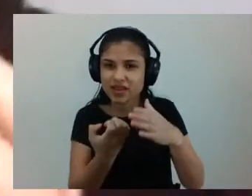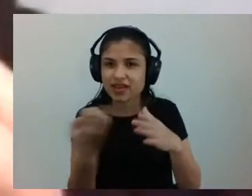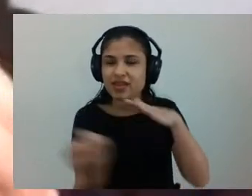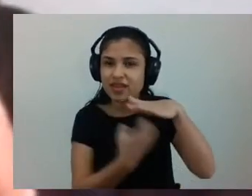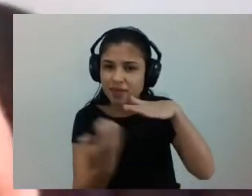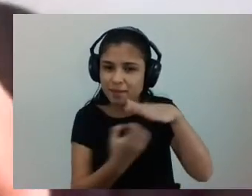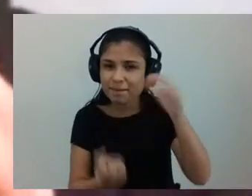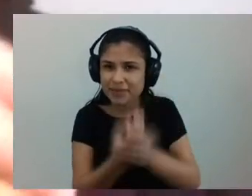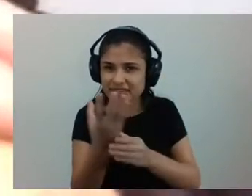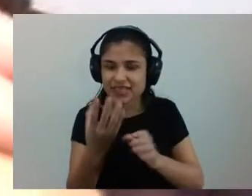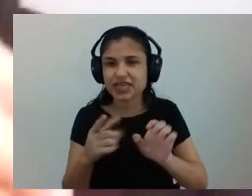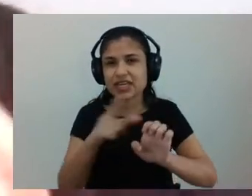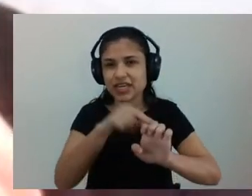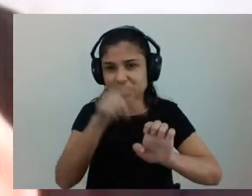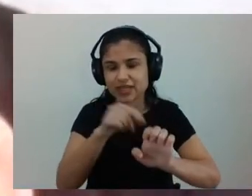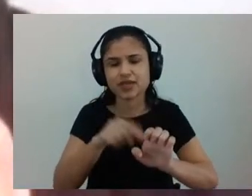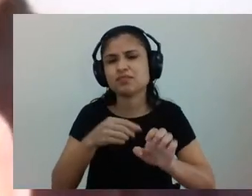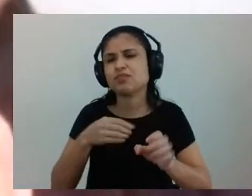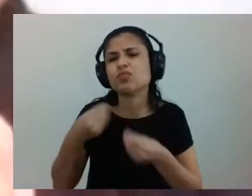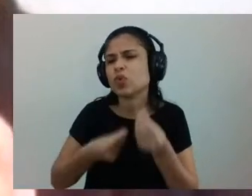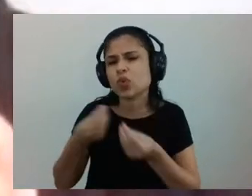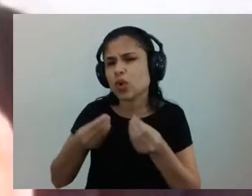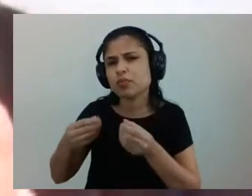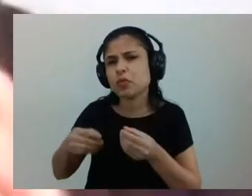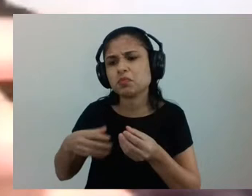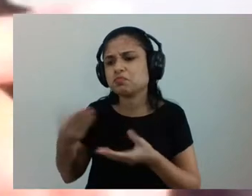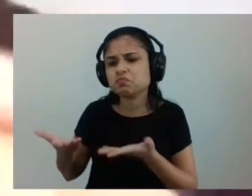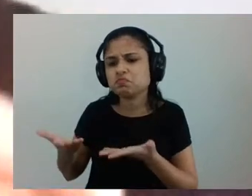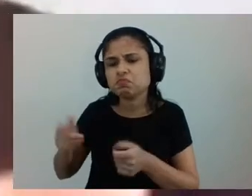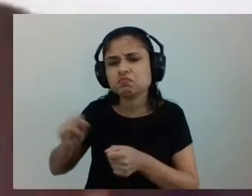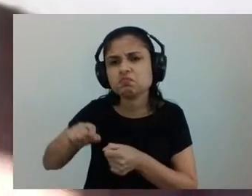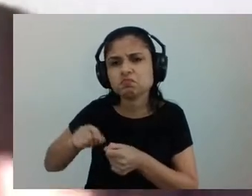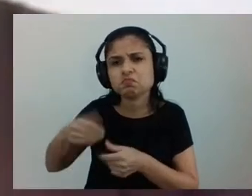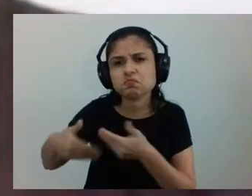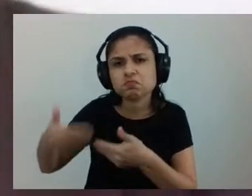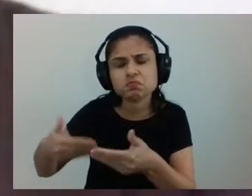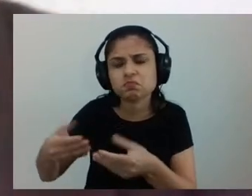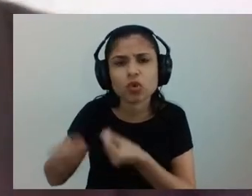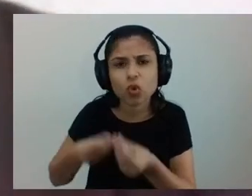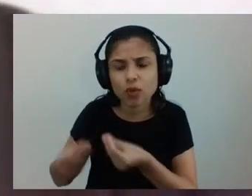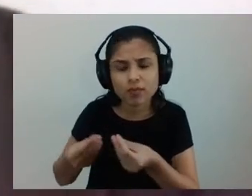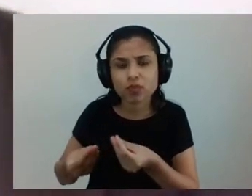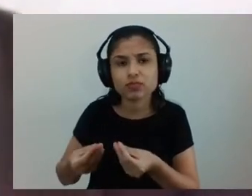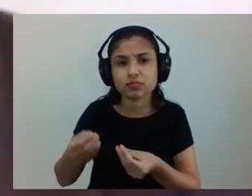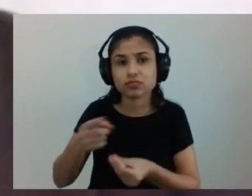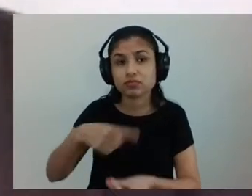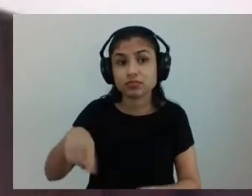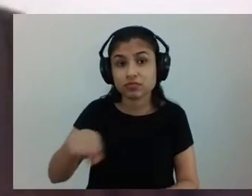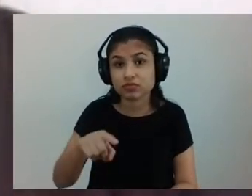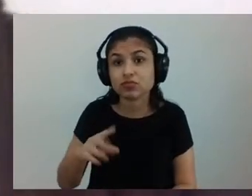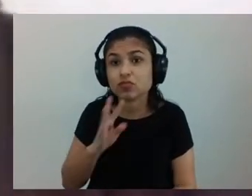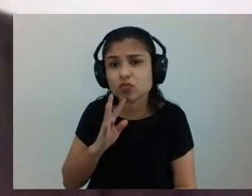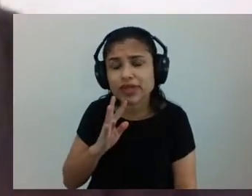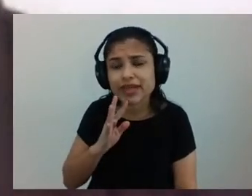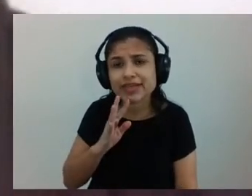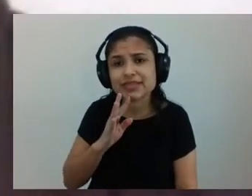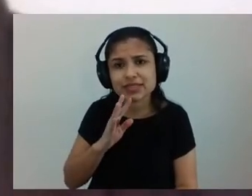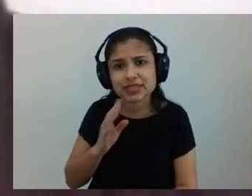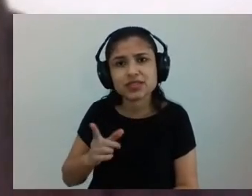ferramentas básicas que nós queremos usar nesse processo todo? Nós queremos usar quatro características que nós temos, convicção que nós